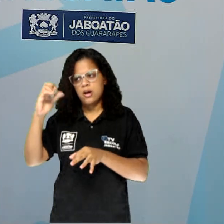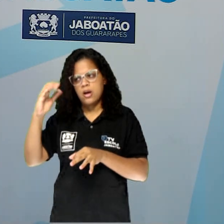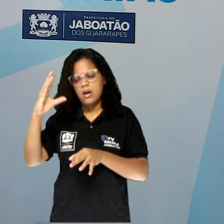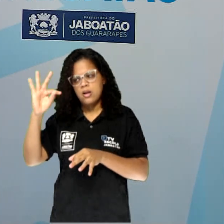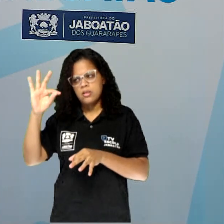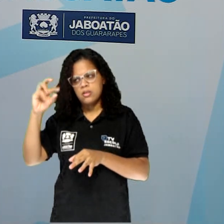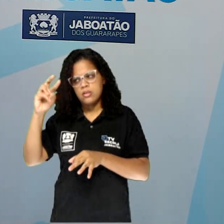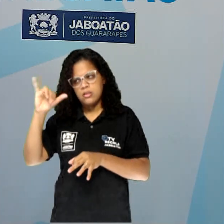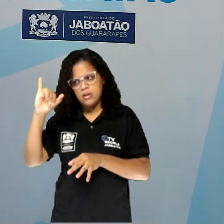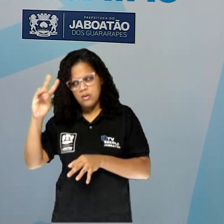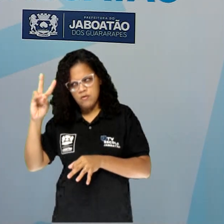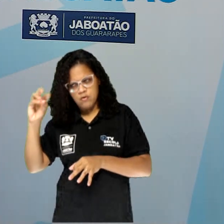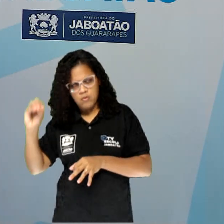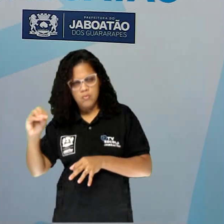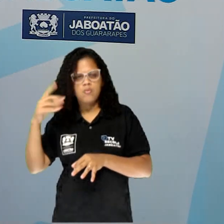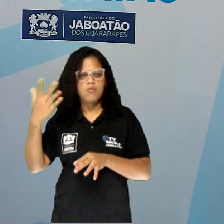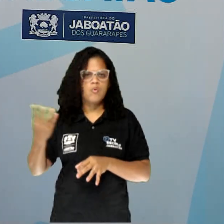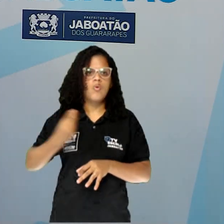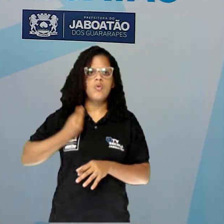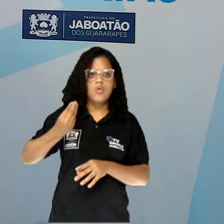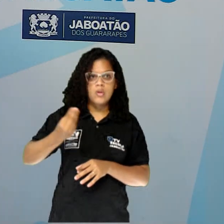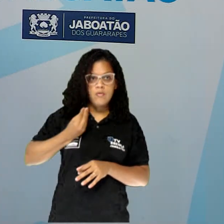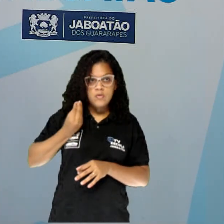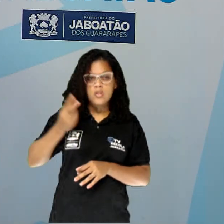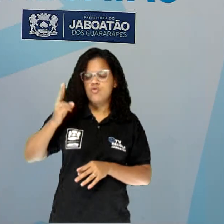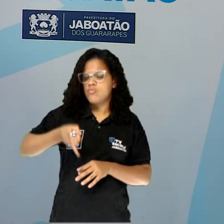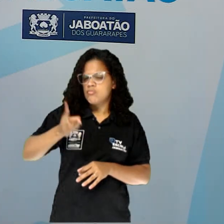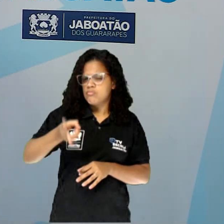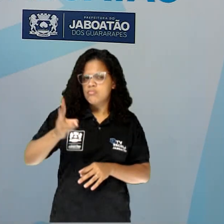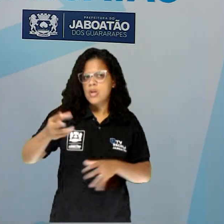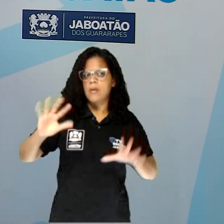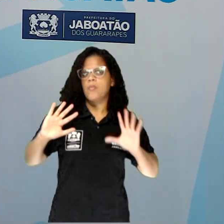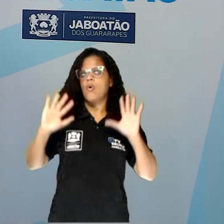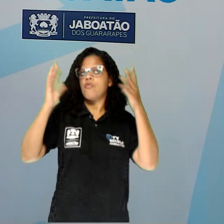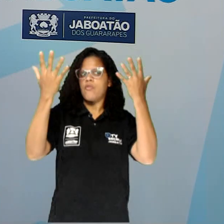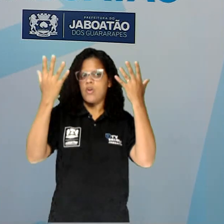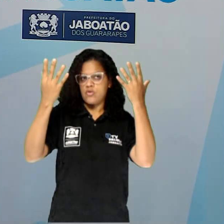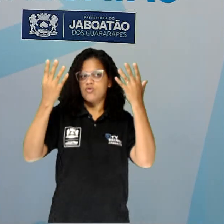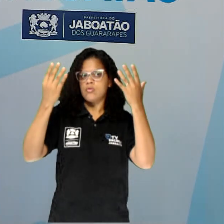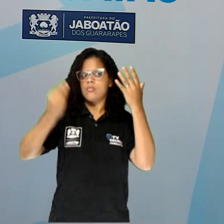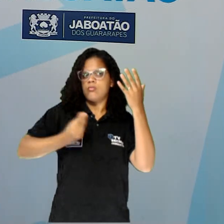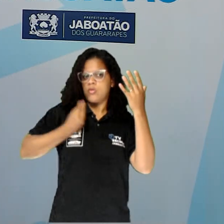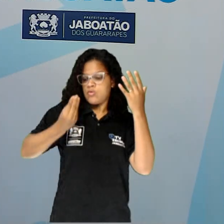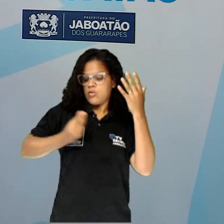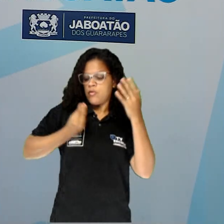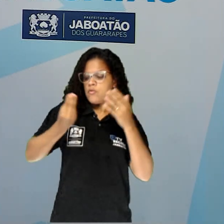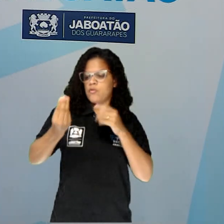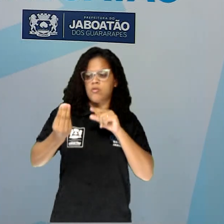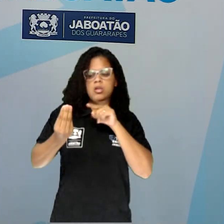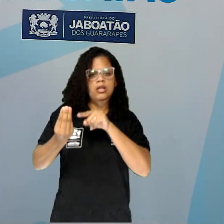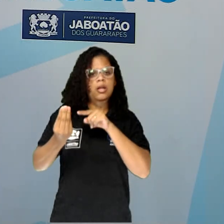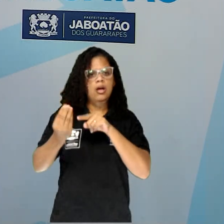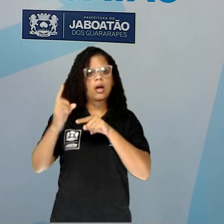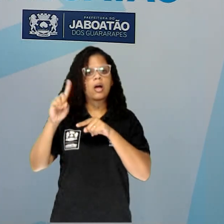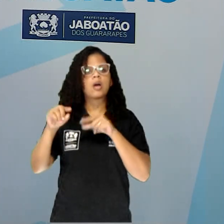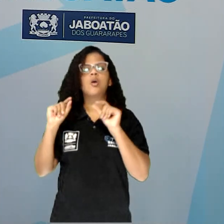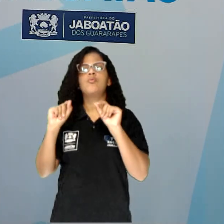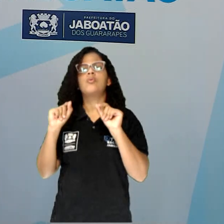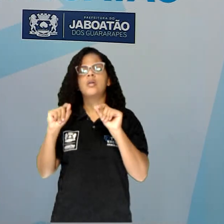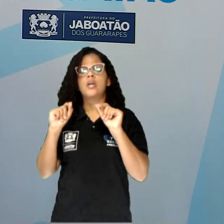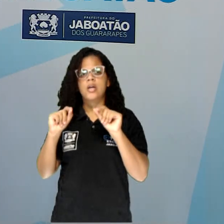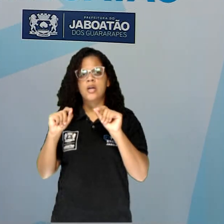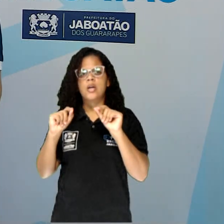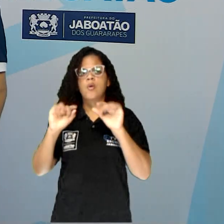vida seja sempre uma festa, de fato, o sujeito vida é alguma coisa. E o que é que o sujeito vida seria?